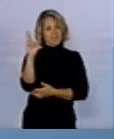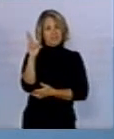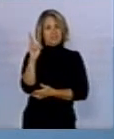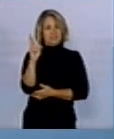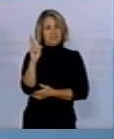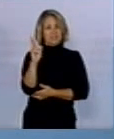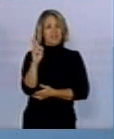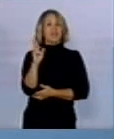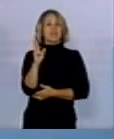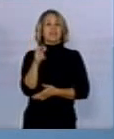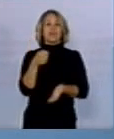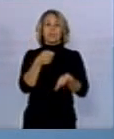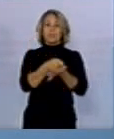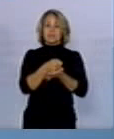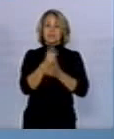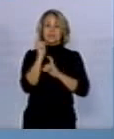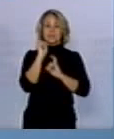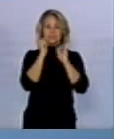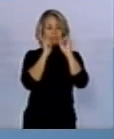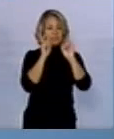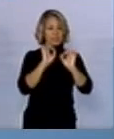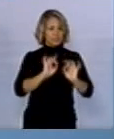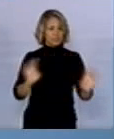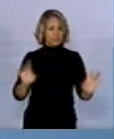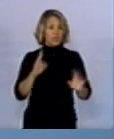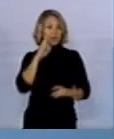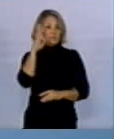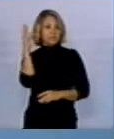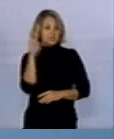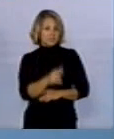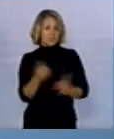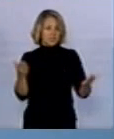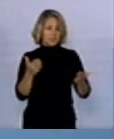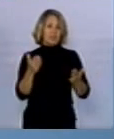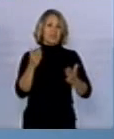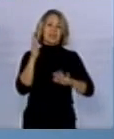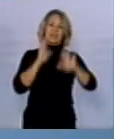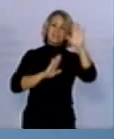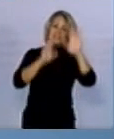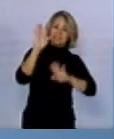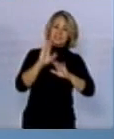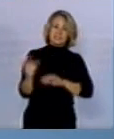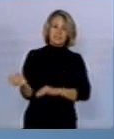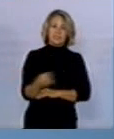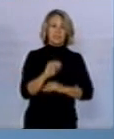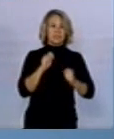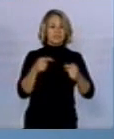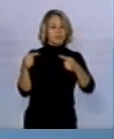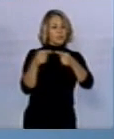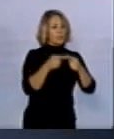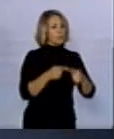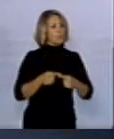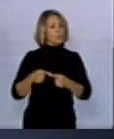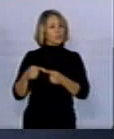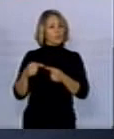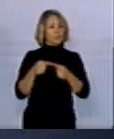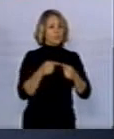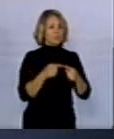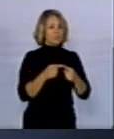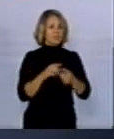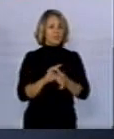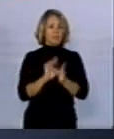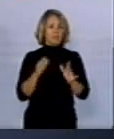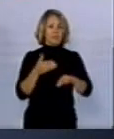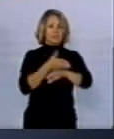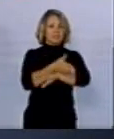meramente administrativo. Nossa visão é de que o modelo de licitação é incompatível com o princípio da livre entrada, impõe uma